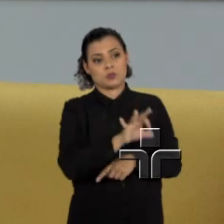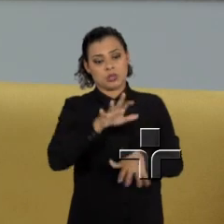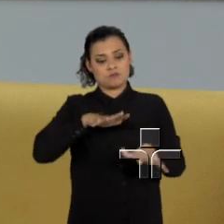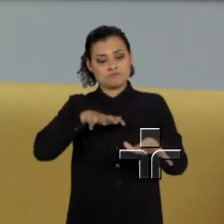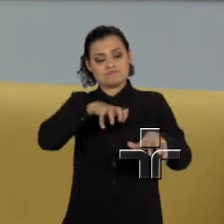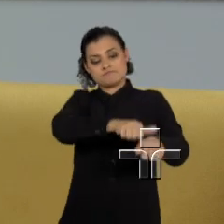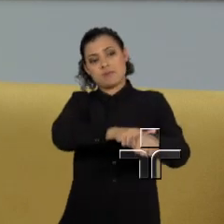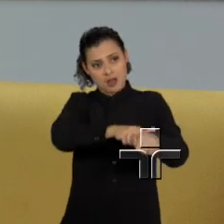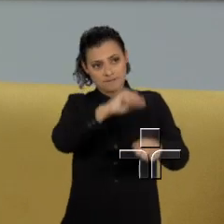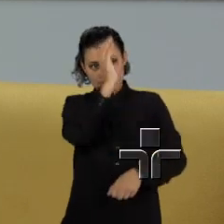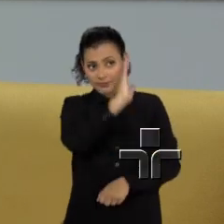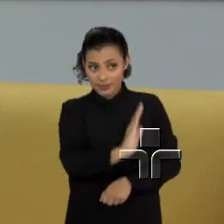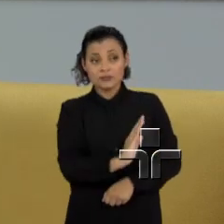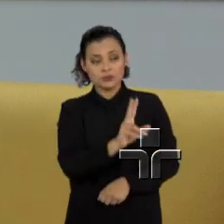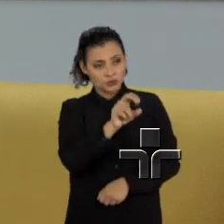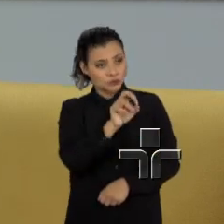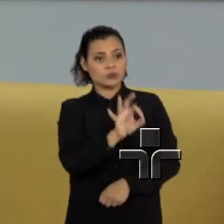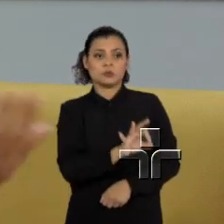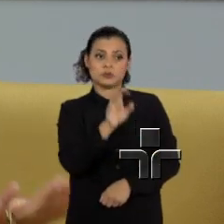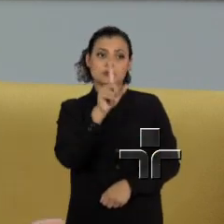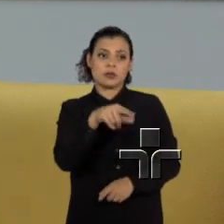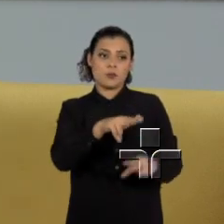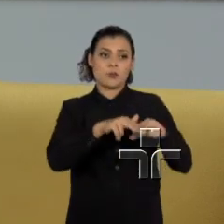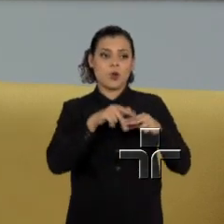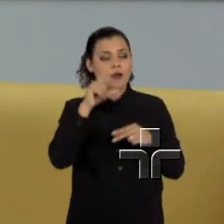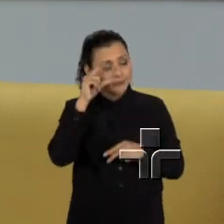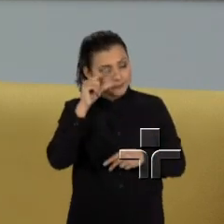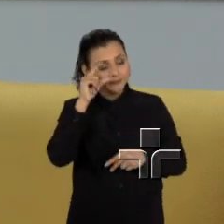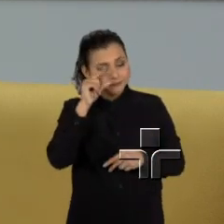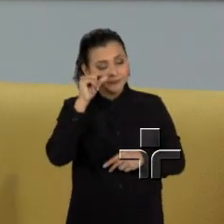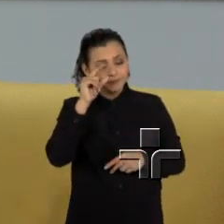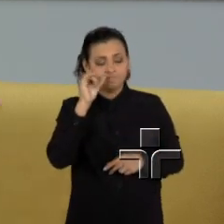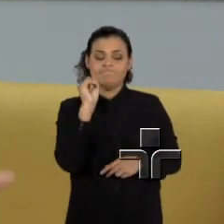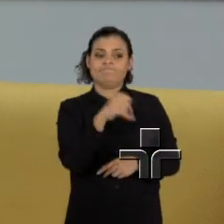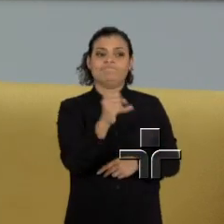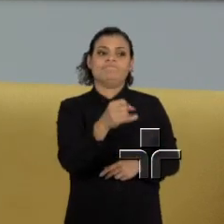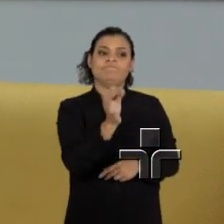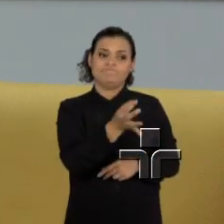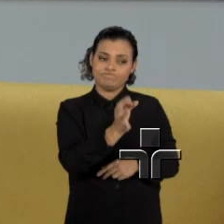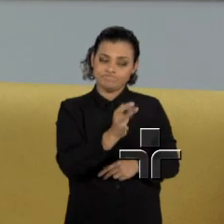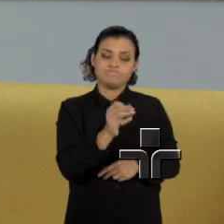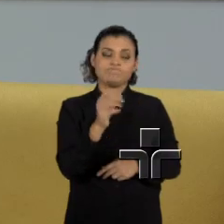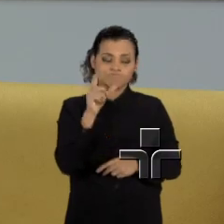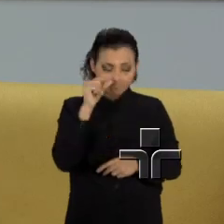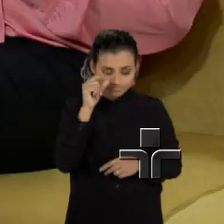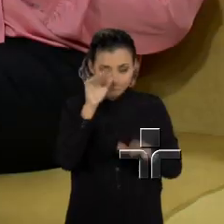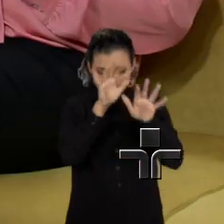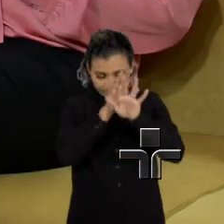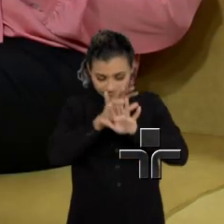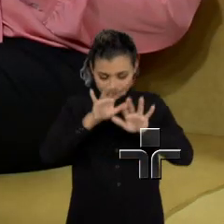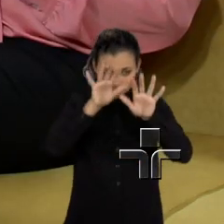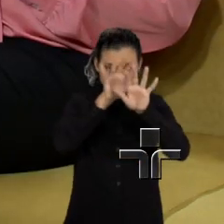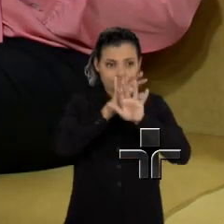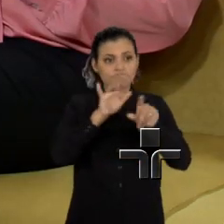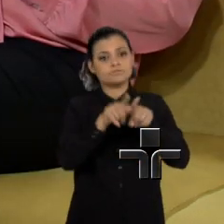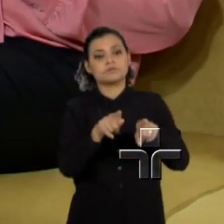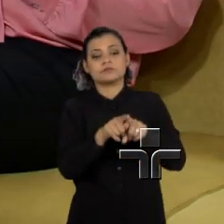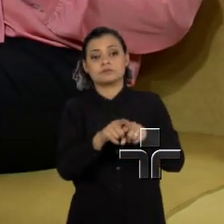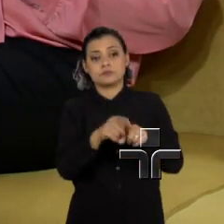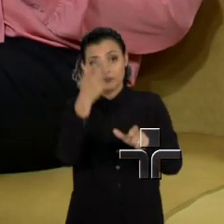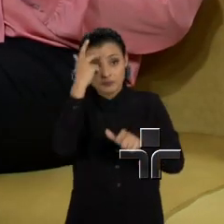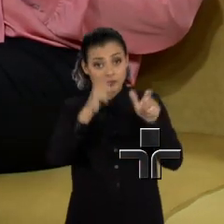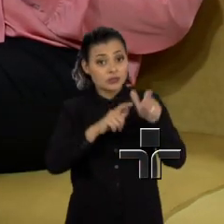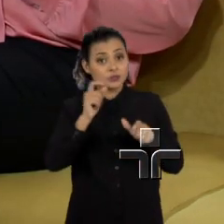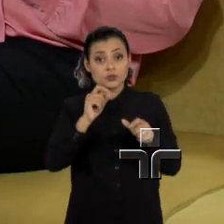nas estradas brasileiras sejam decorrências, exatamente, Joyce, de sonolência excessiva diurna, o indivíduo que simplesmente